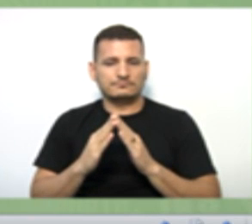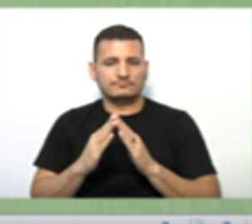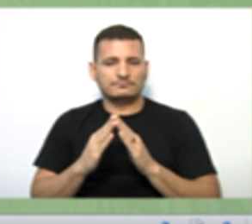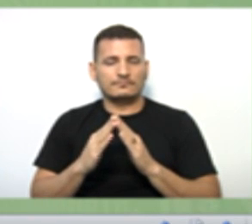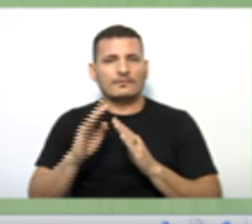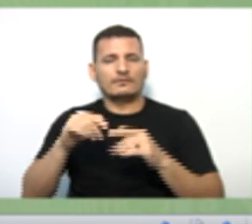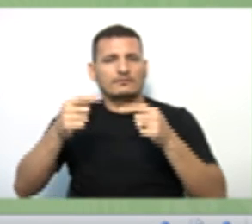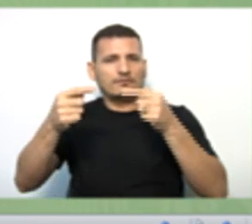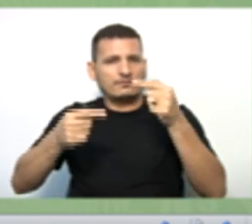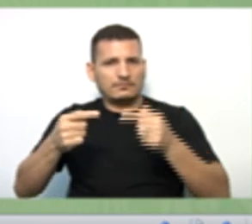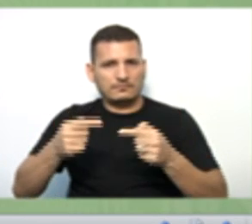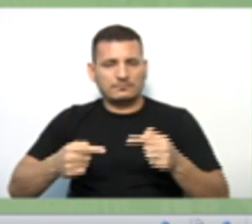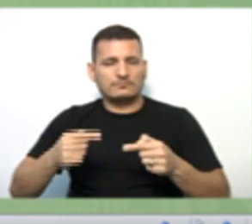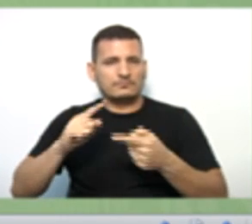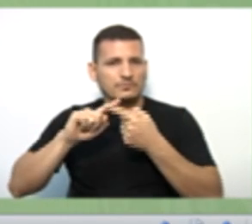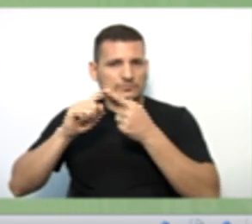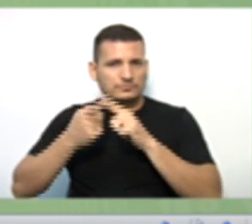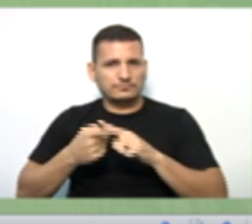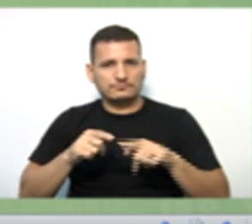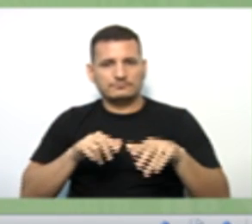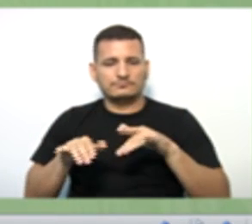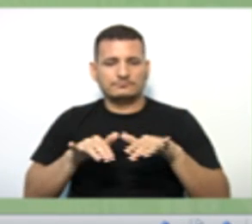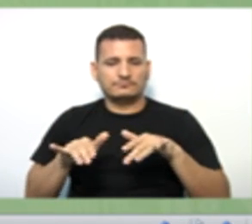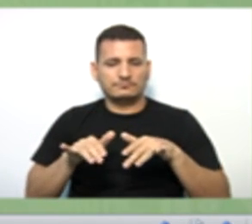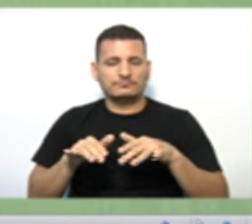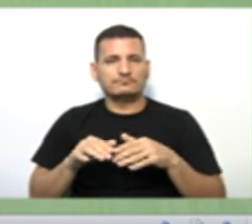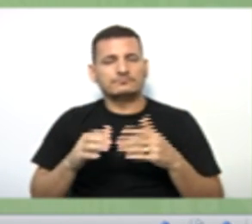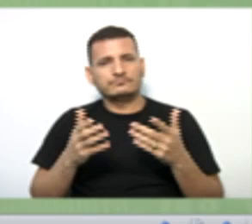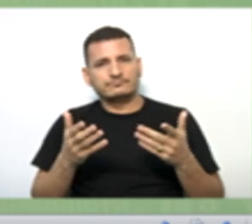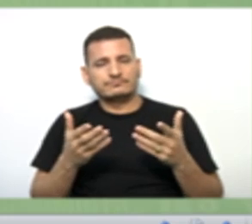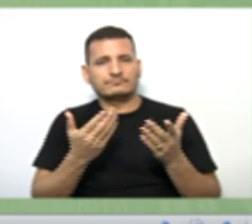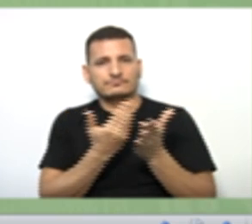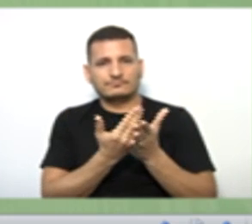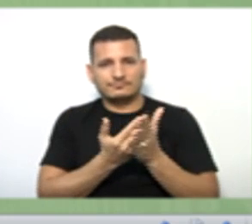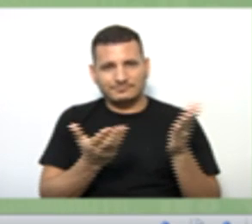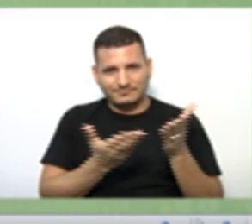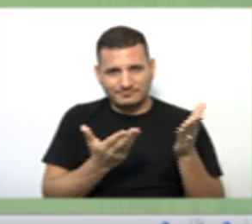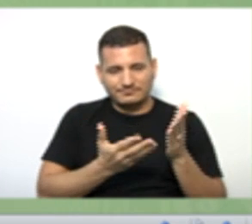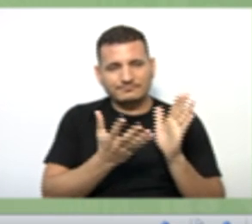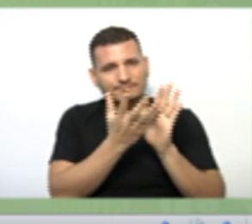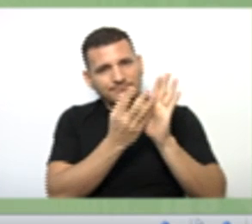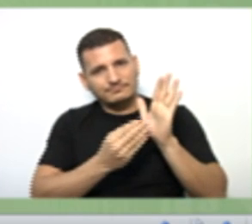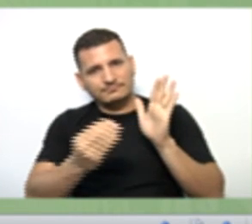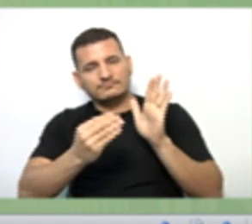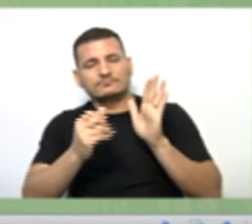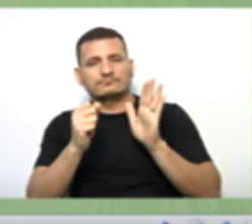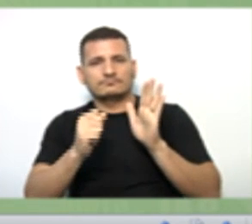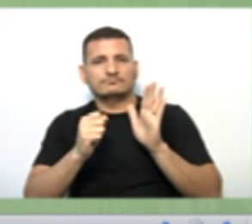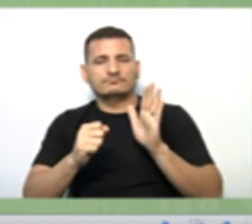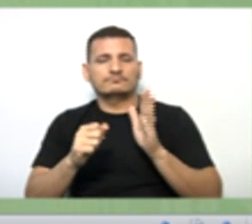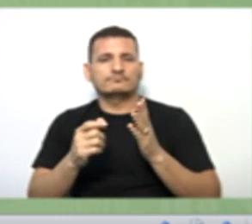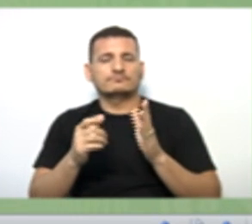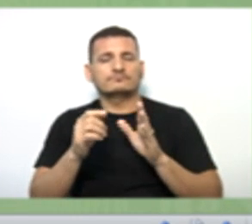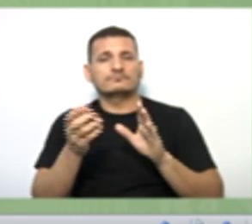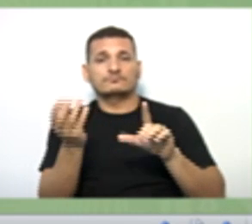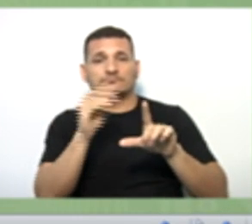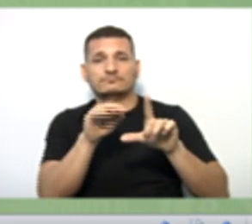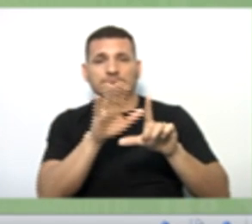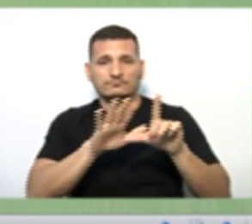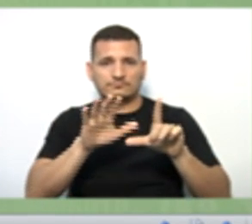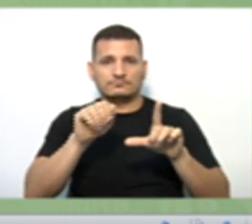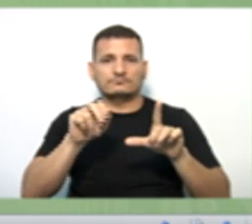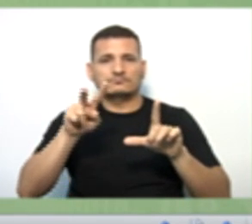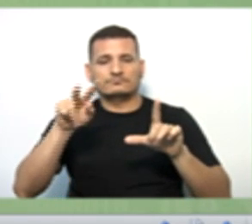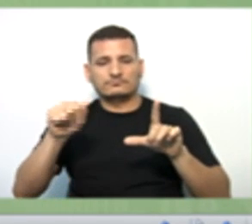nosso questionário de lógica de programação. Com base nessa nossa aula, você já vai estar disponível para vocês no